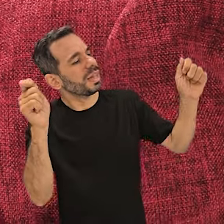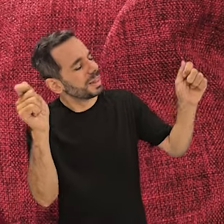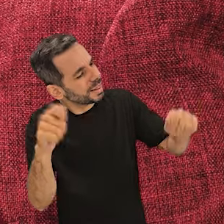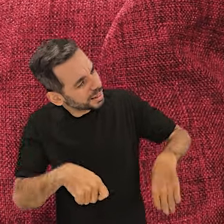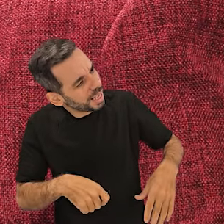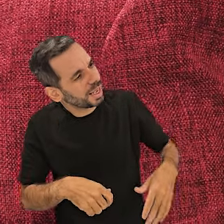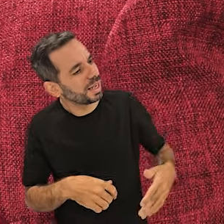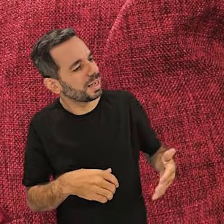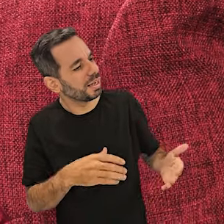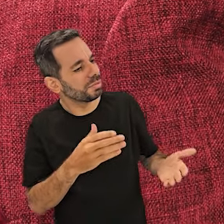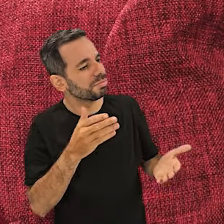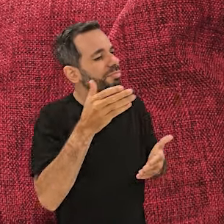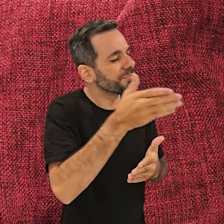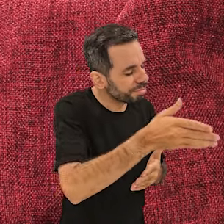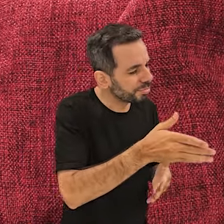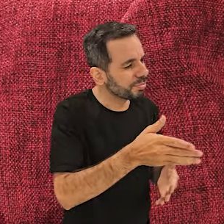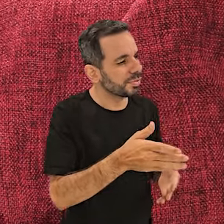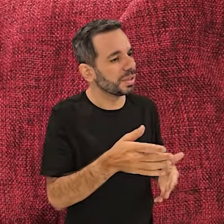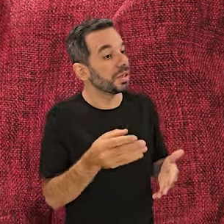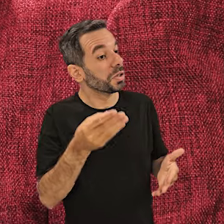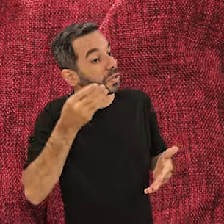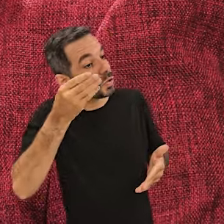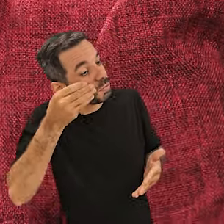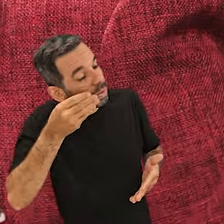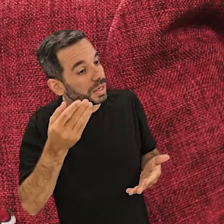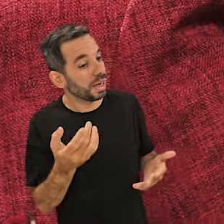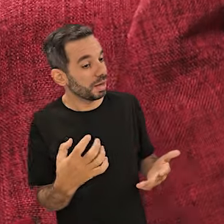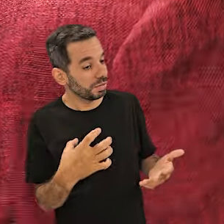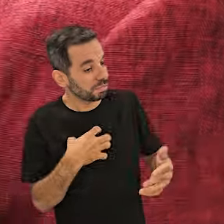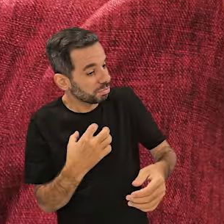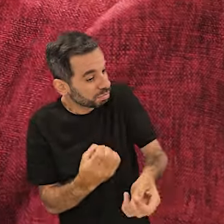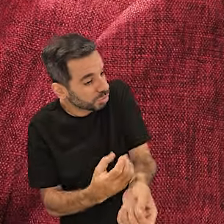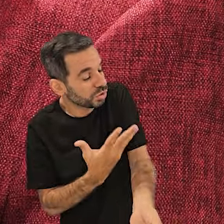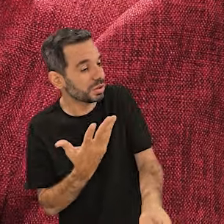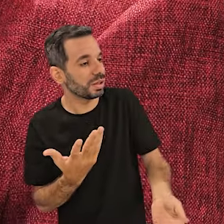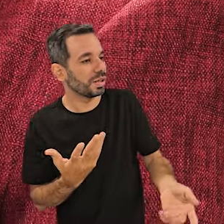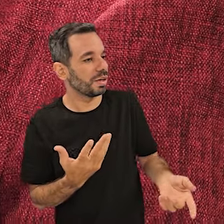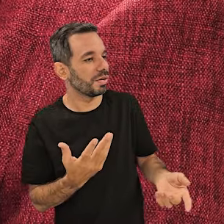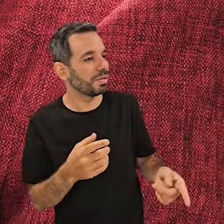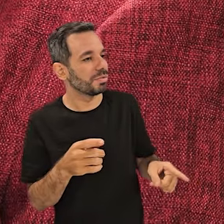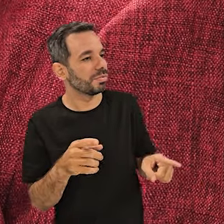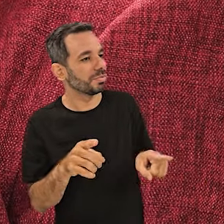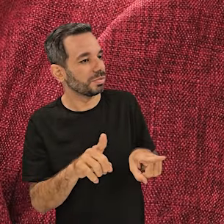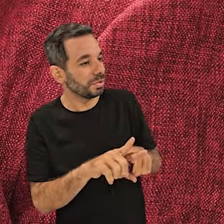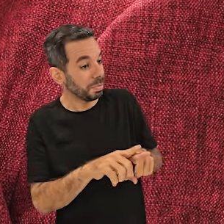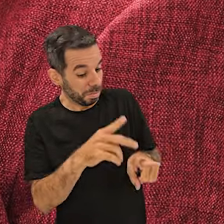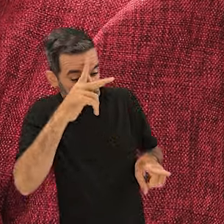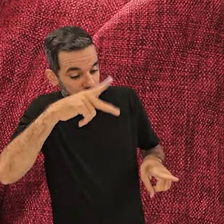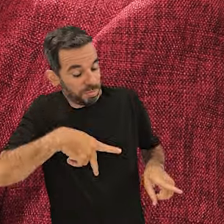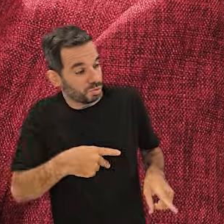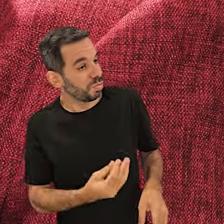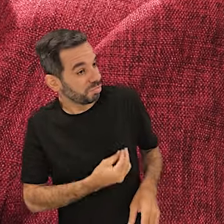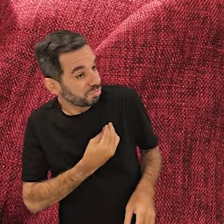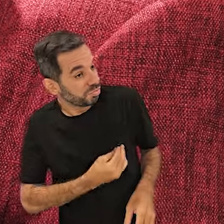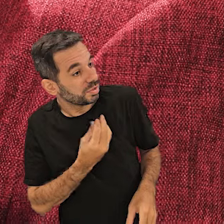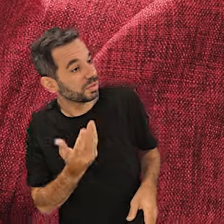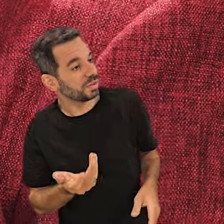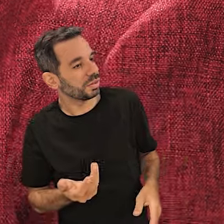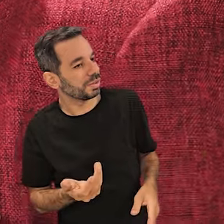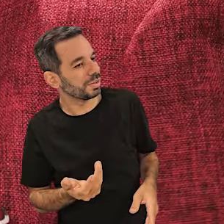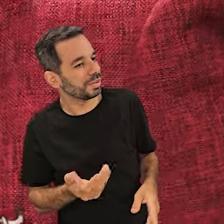de emoções, de sensações, de experiências e também de vivências pessoais. Muitas pessoas são